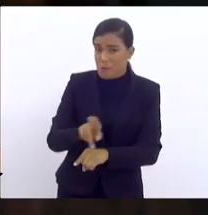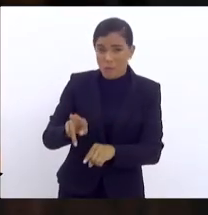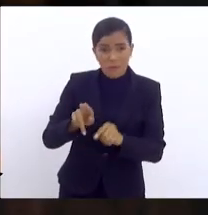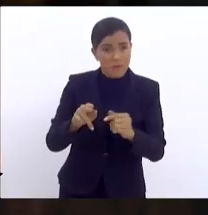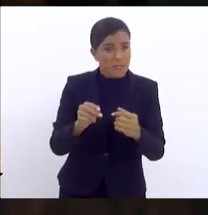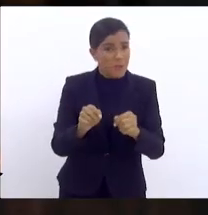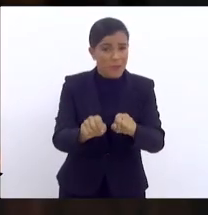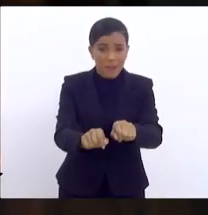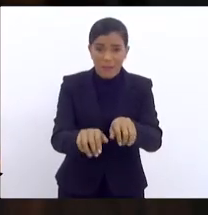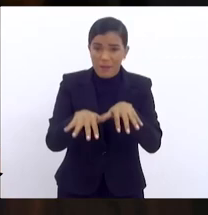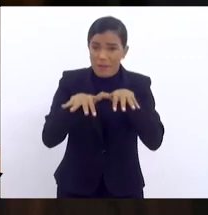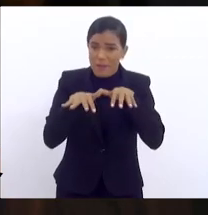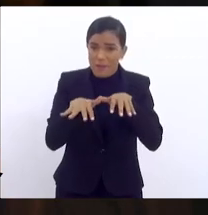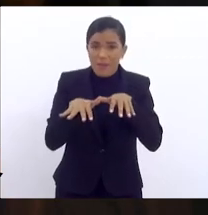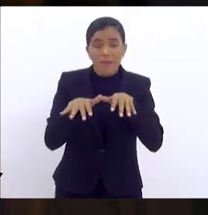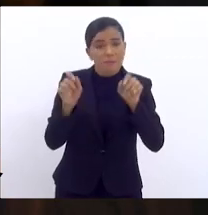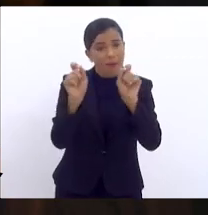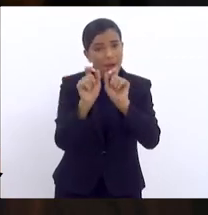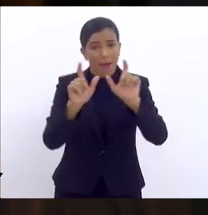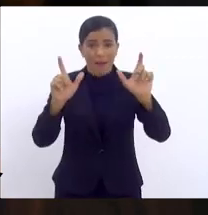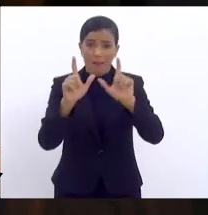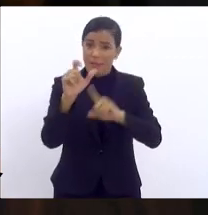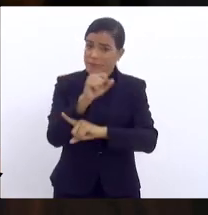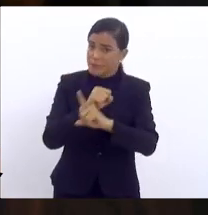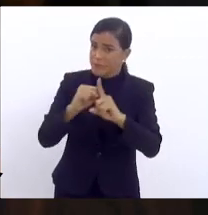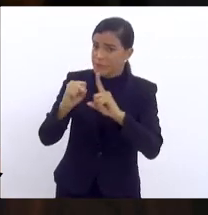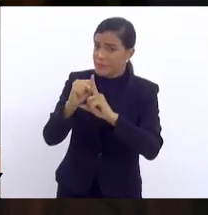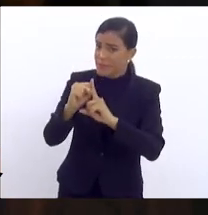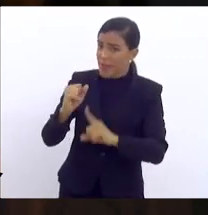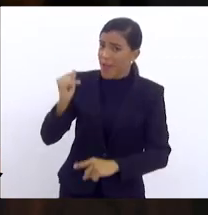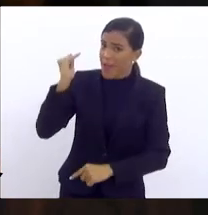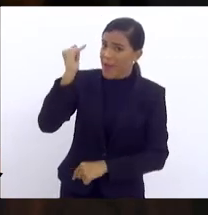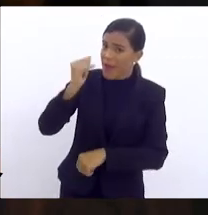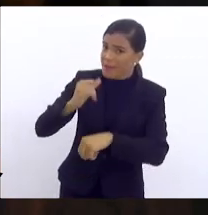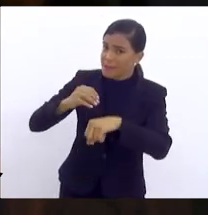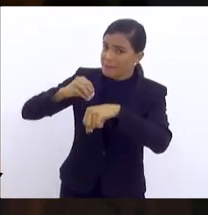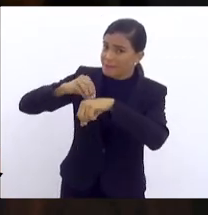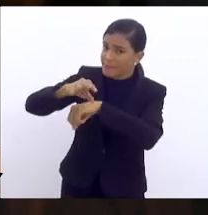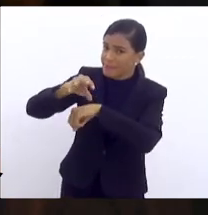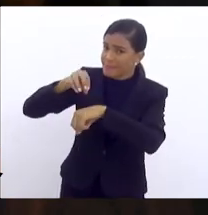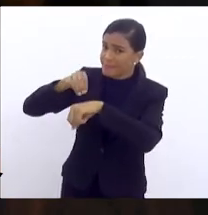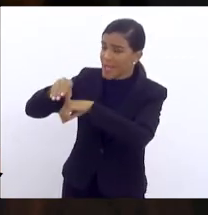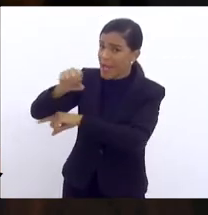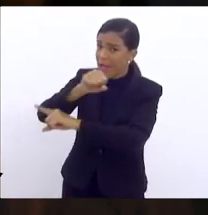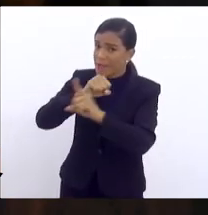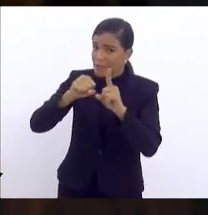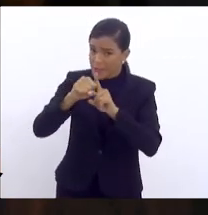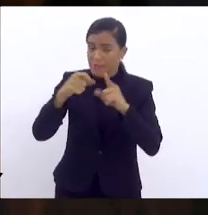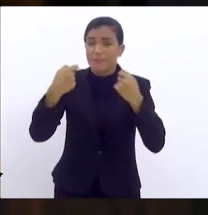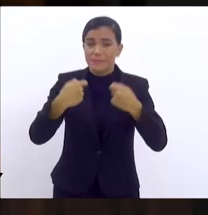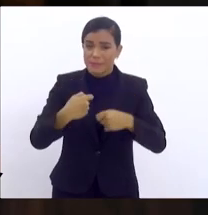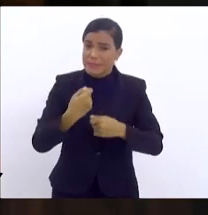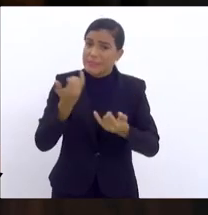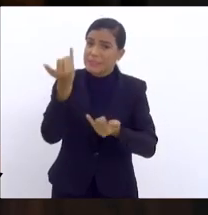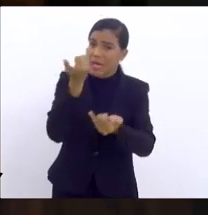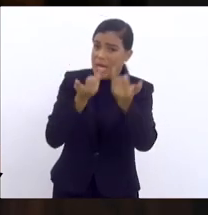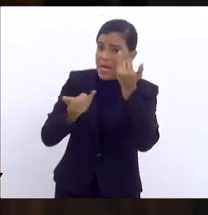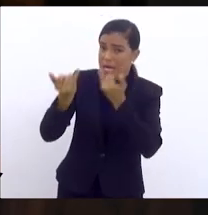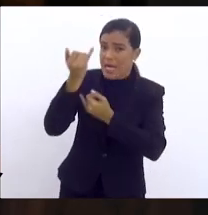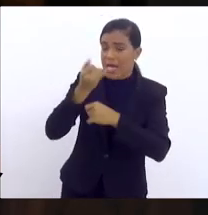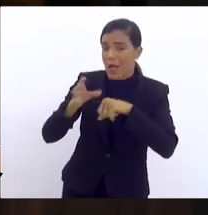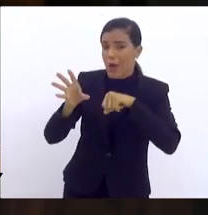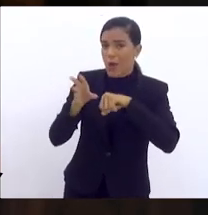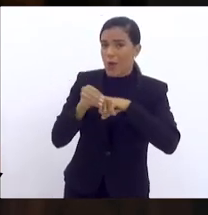para alertar a sociedade sobre esses fatos a sociedade precisa tomar conhecimento de que por exemplo